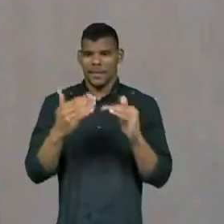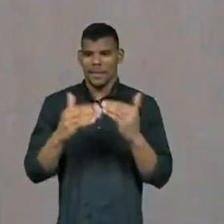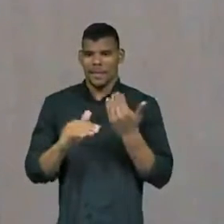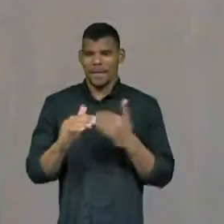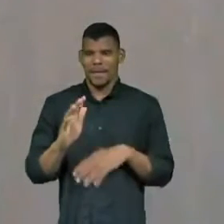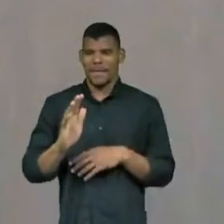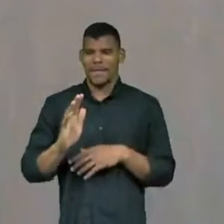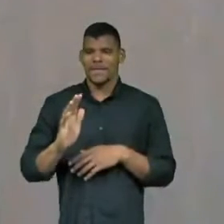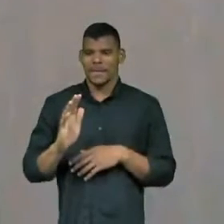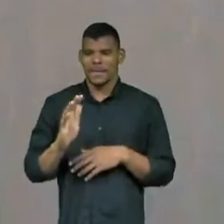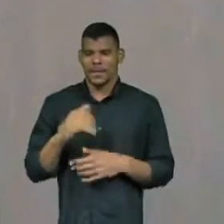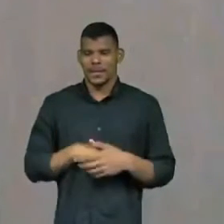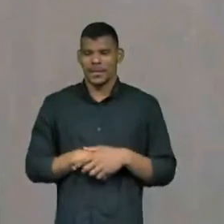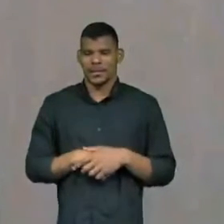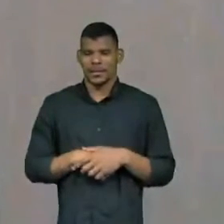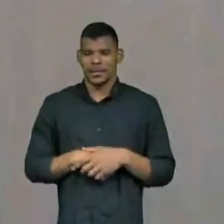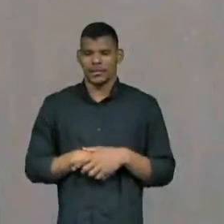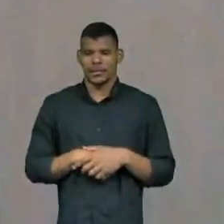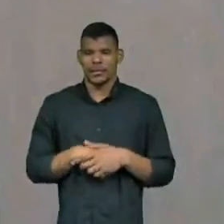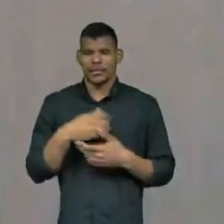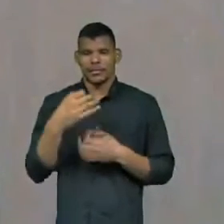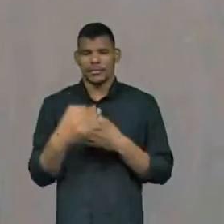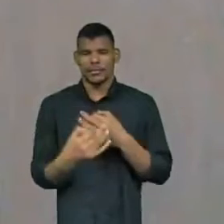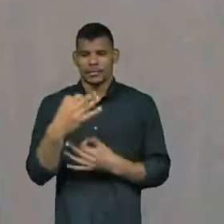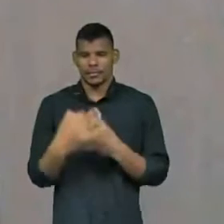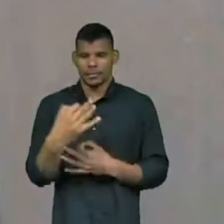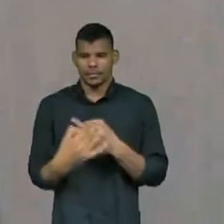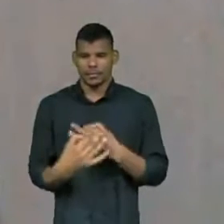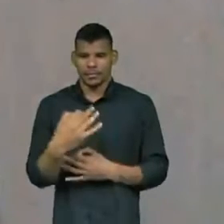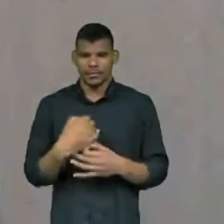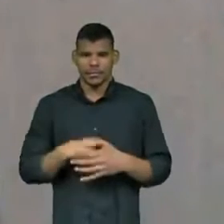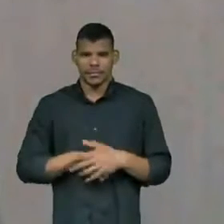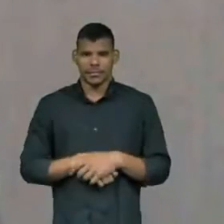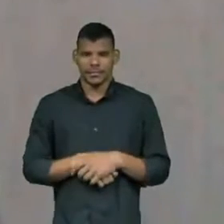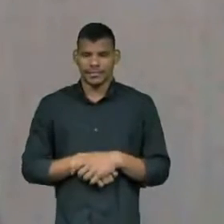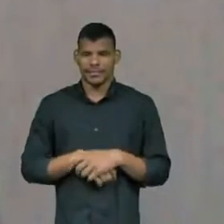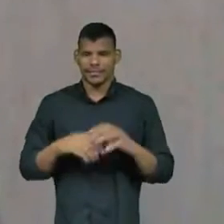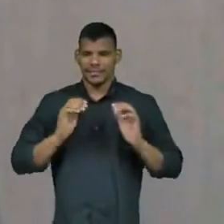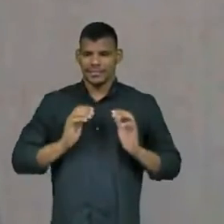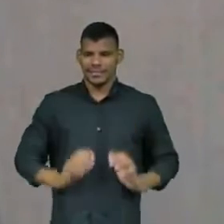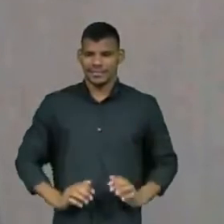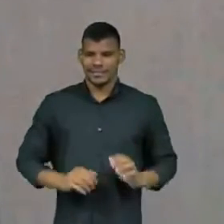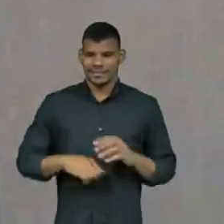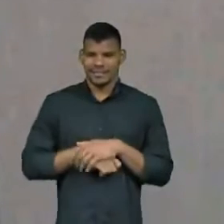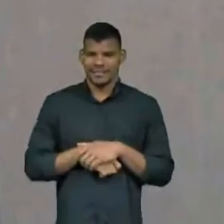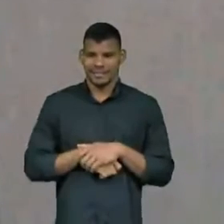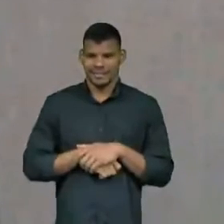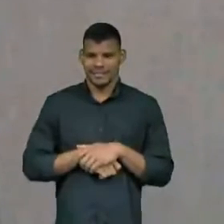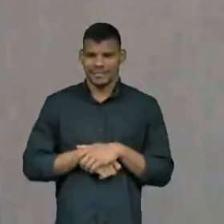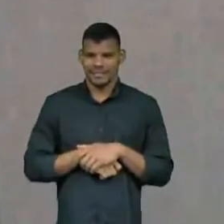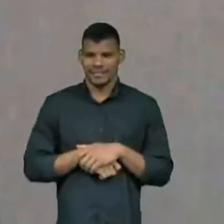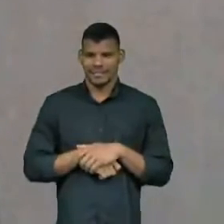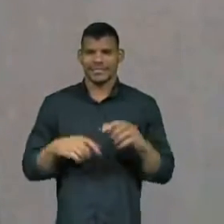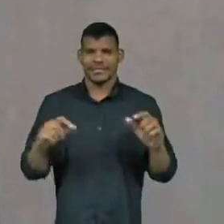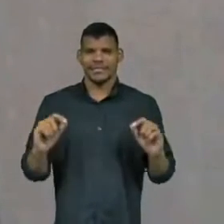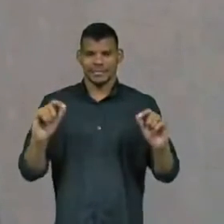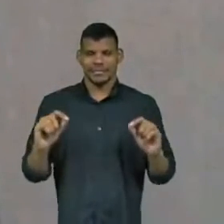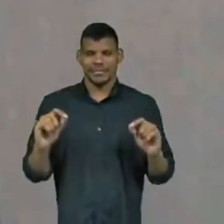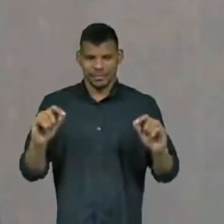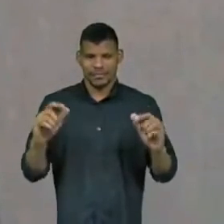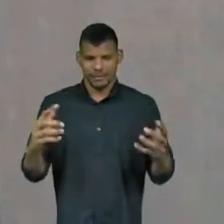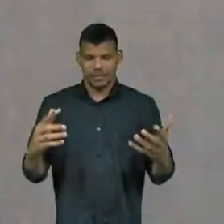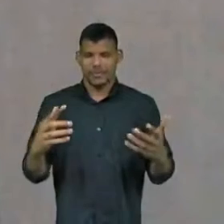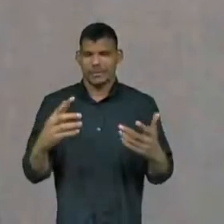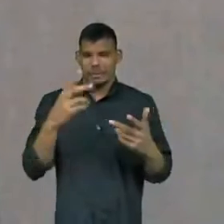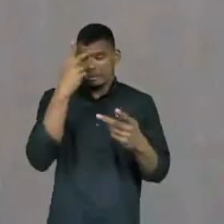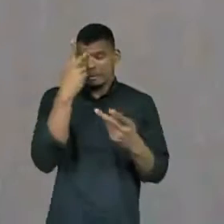discordar, não quero aqui criticar, não quero aqui fazer juízo do comportamento, da forma como